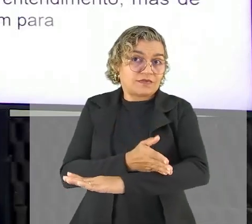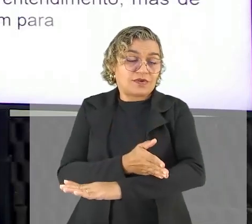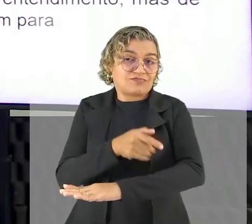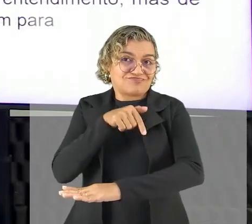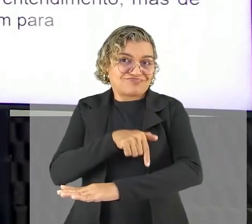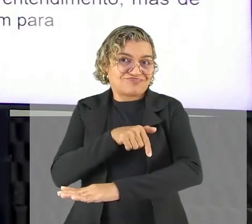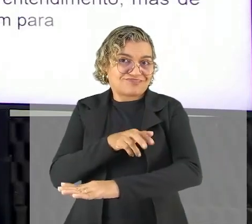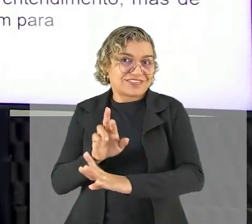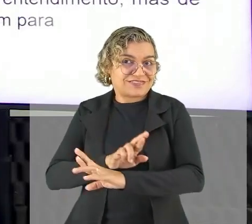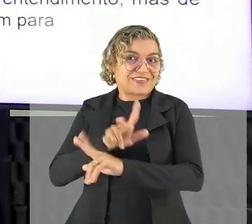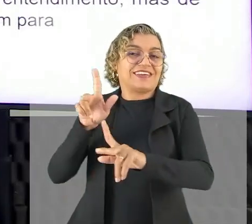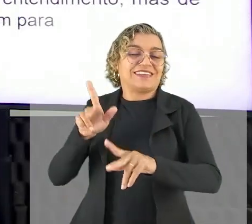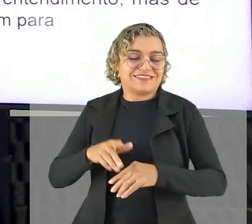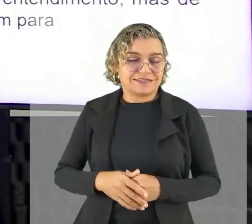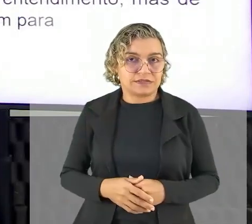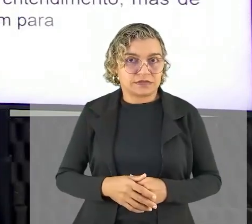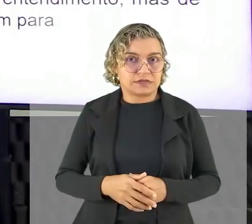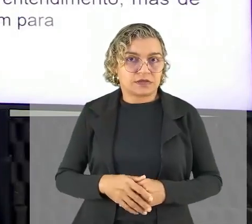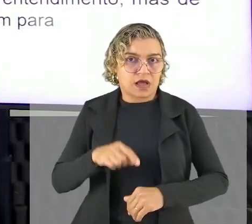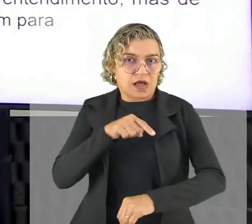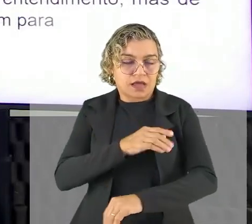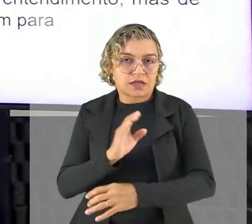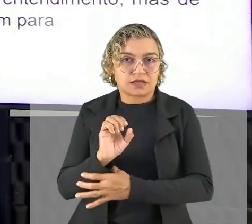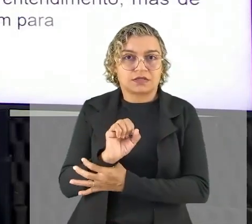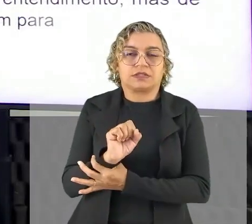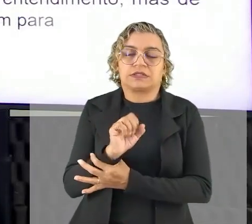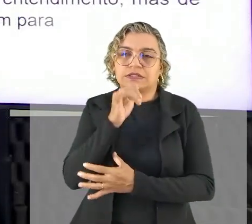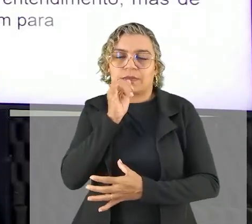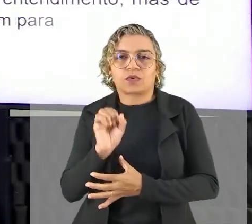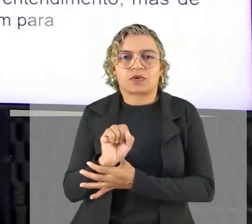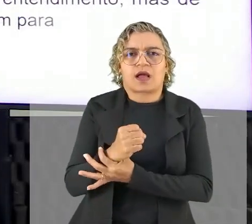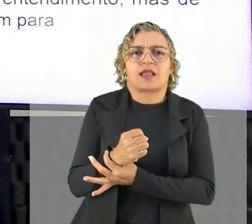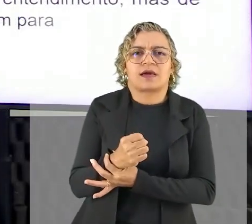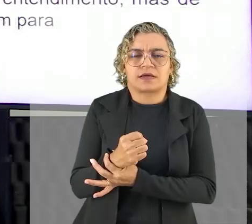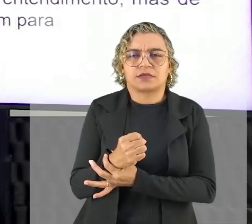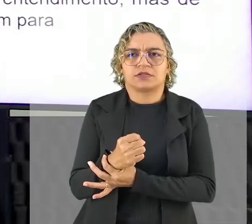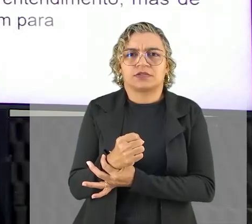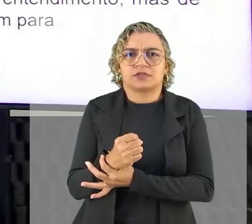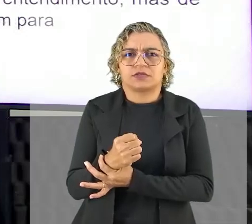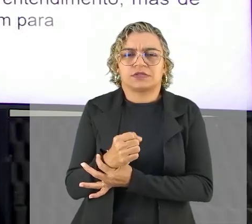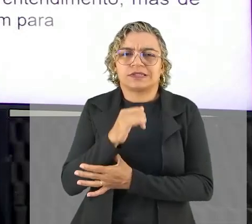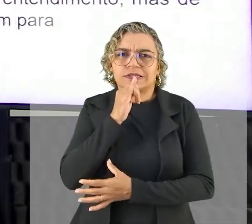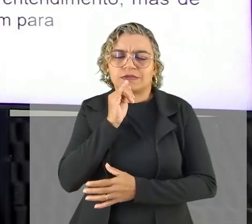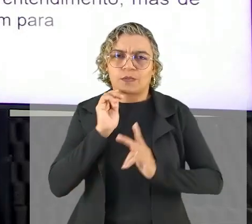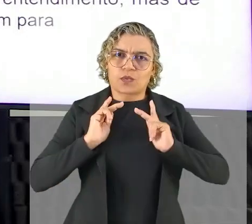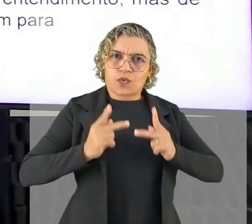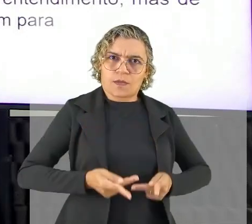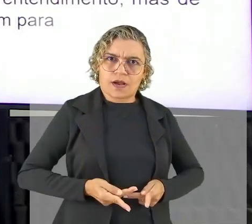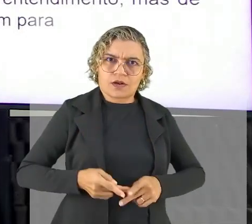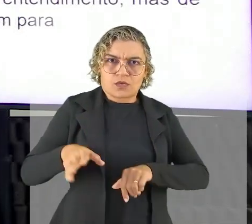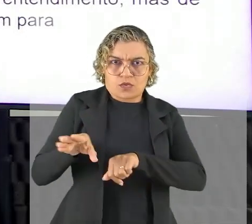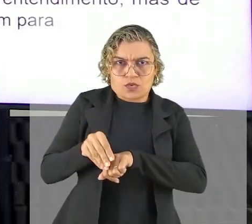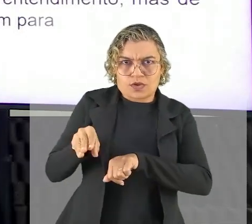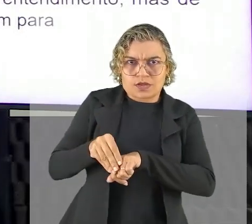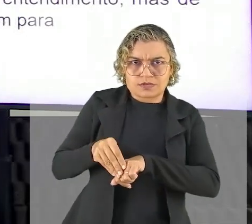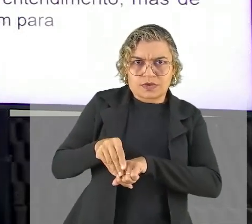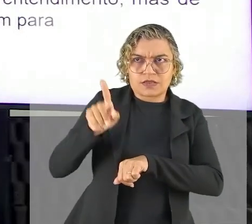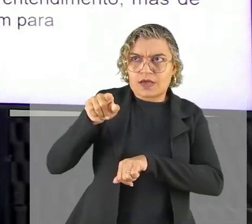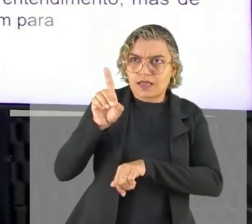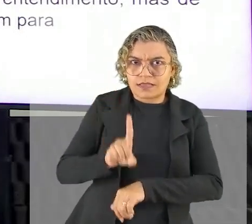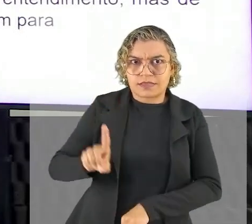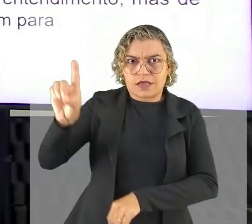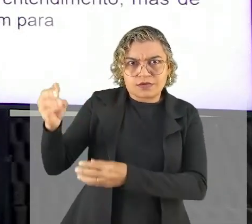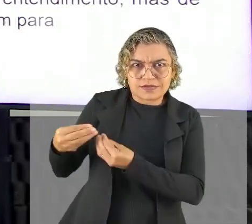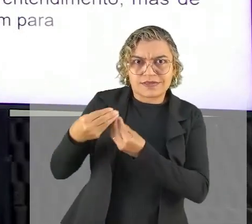que o que garante, né, a correspondência entre o homem e o conhecimento é Deus, né?